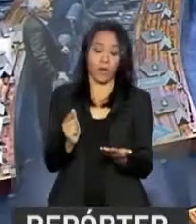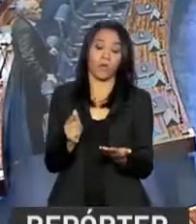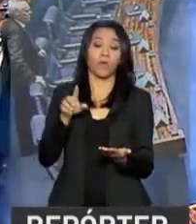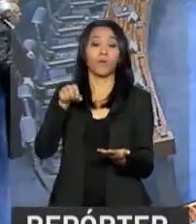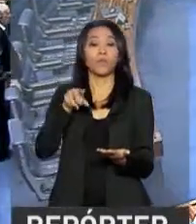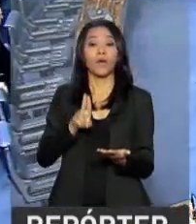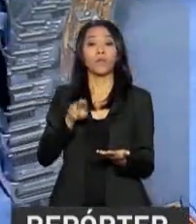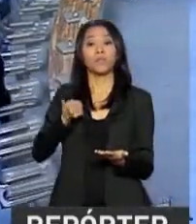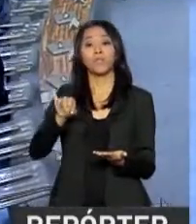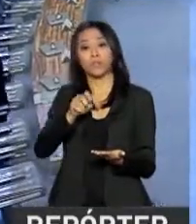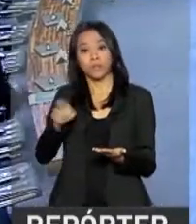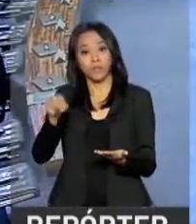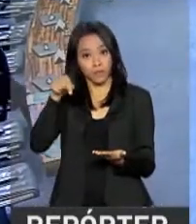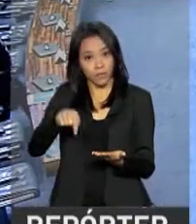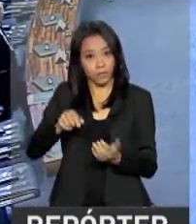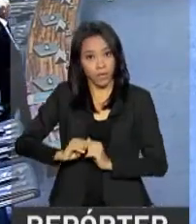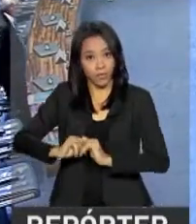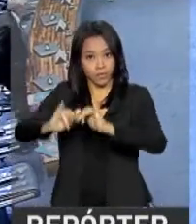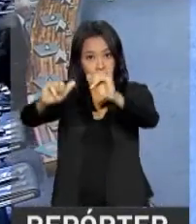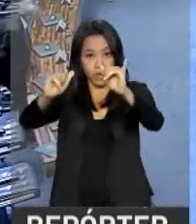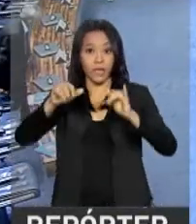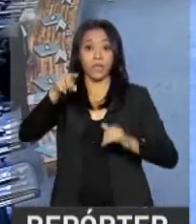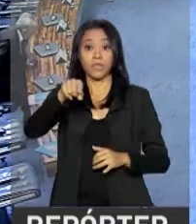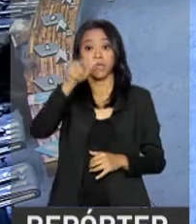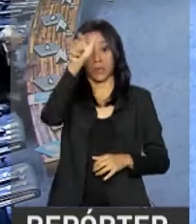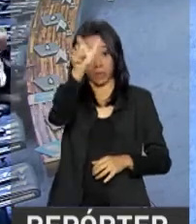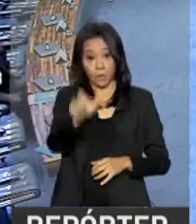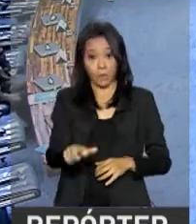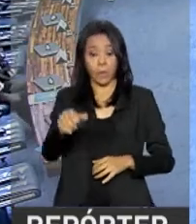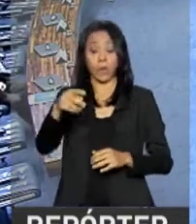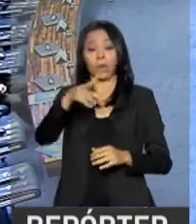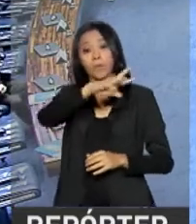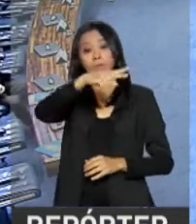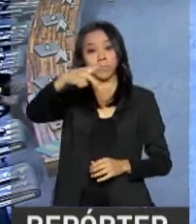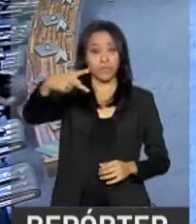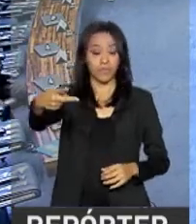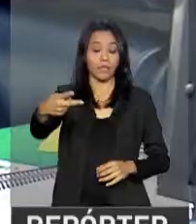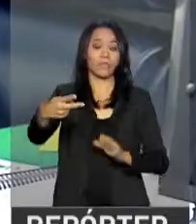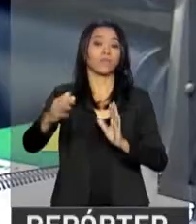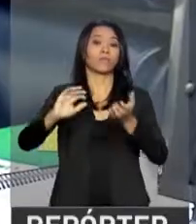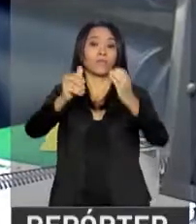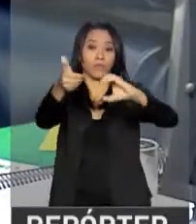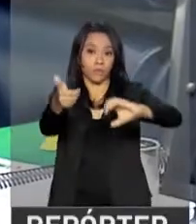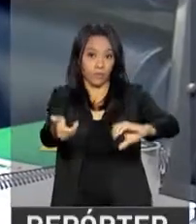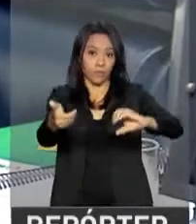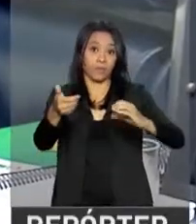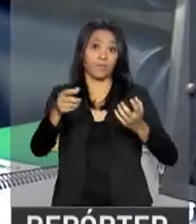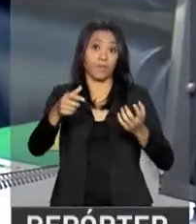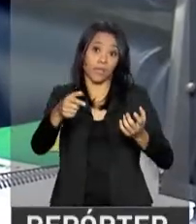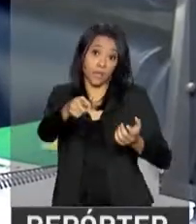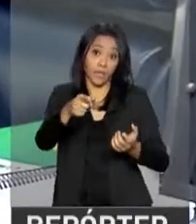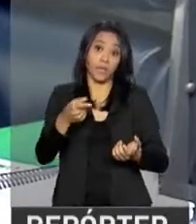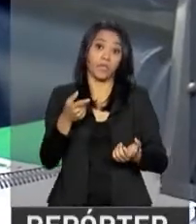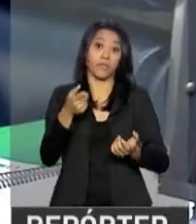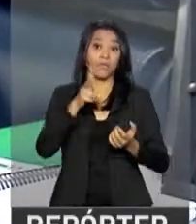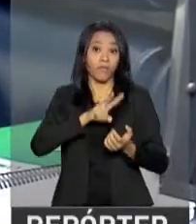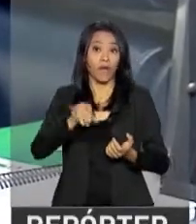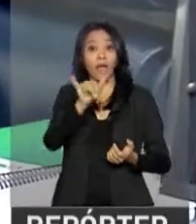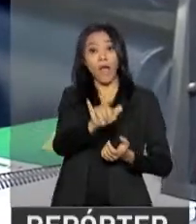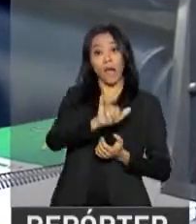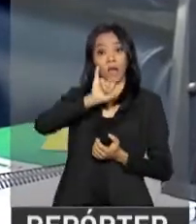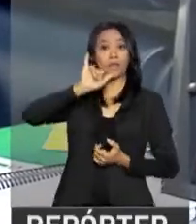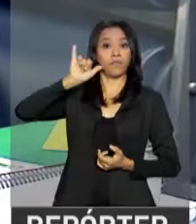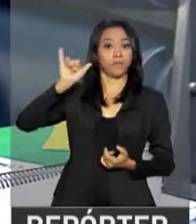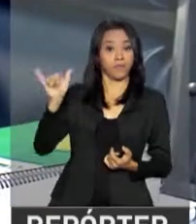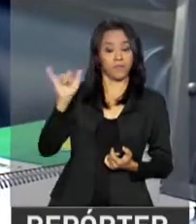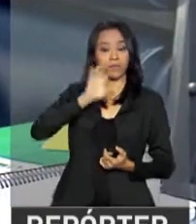por parte do presidente do congresso nacional eunício oliveira ele então comunicará ao